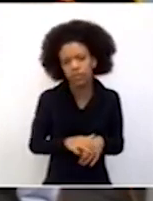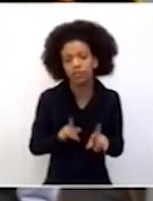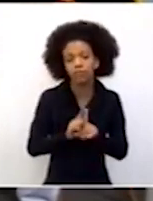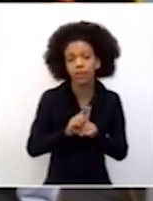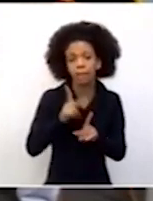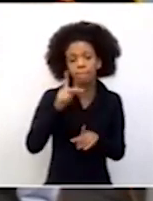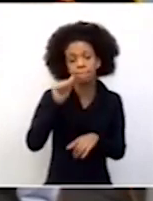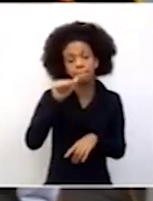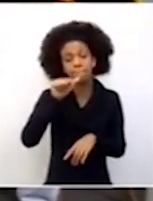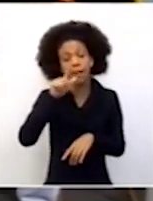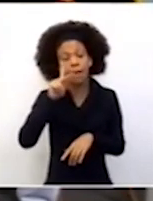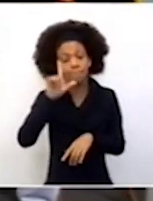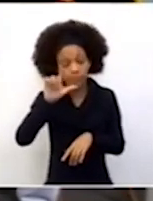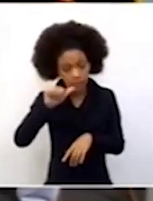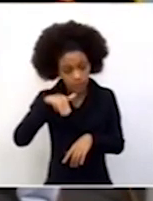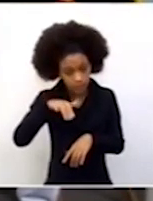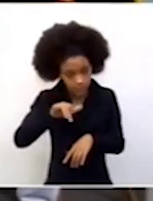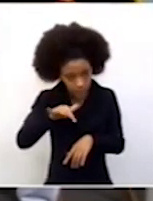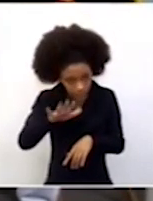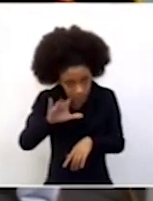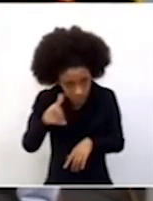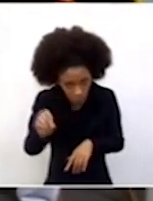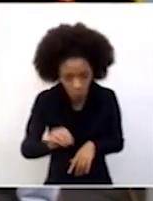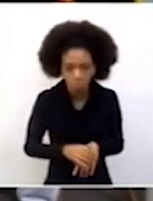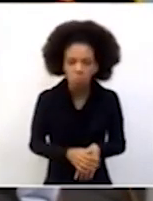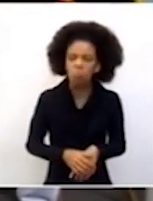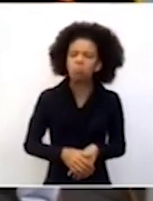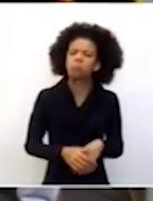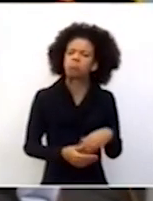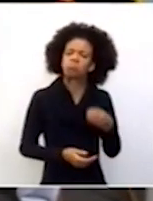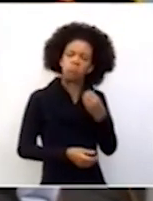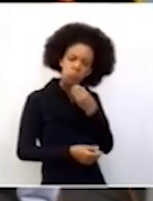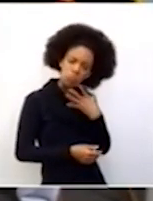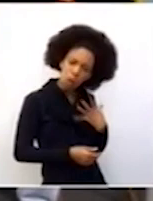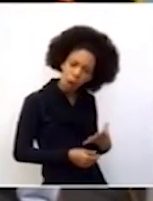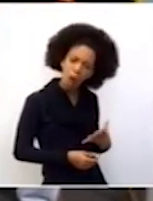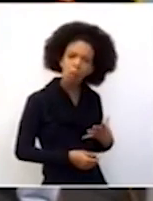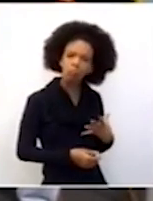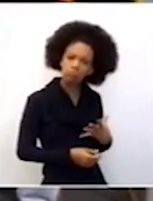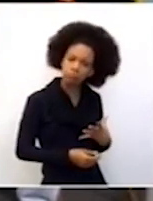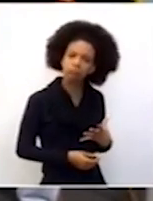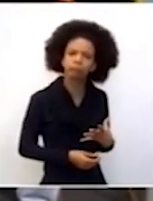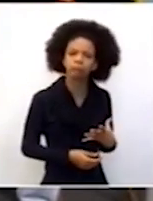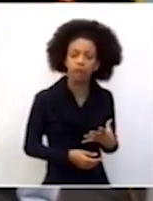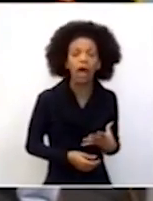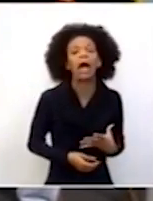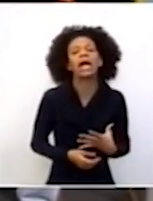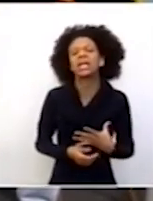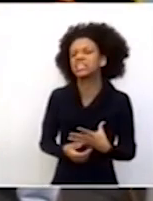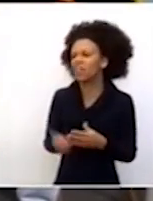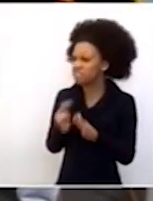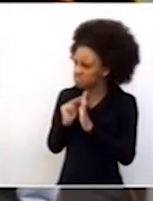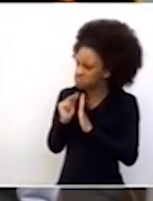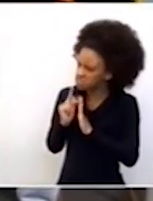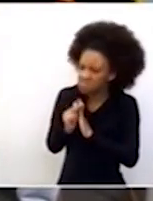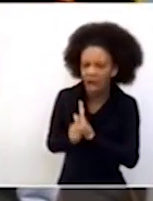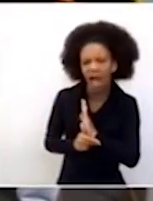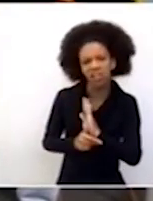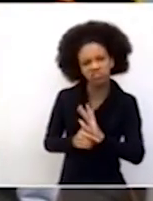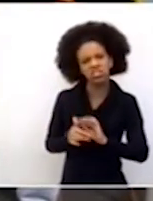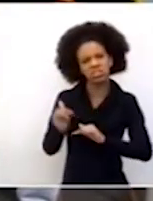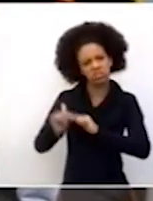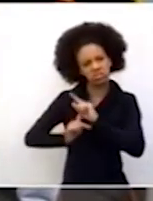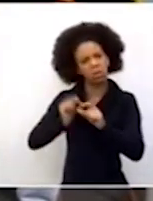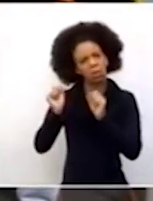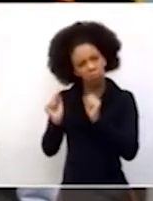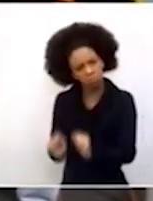planificação. Bacana, nossa, hein? Tá vendo? Ó, quantas informações, né? Quantos, né, objetos de conhecimento nós podemos trabalhar aí